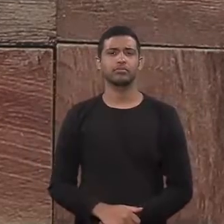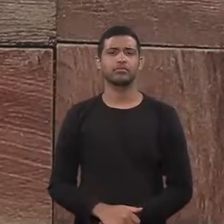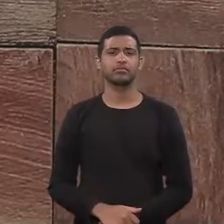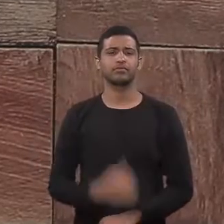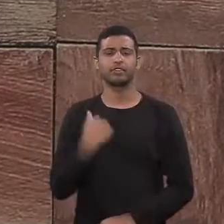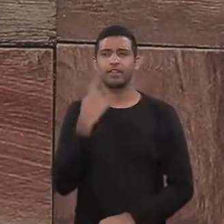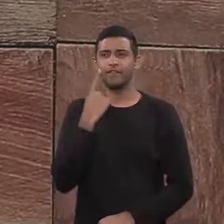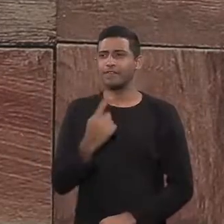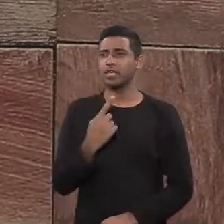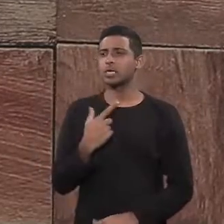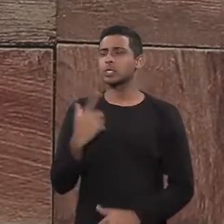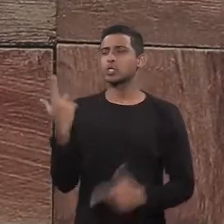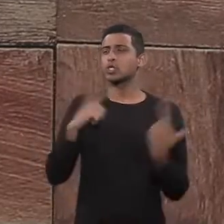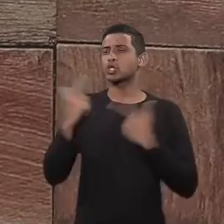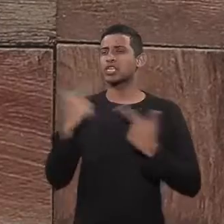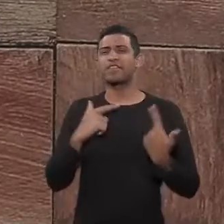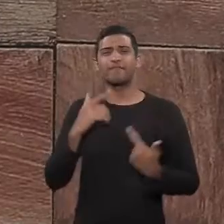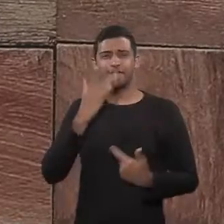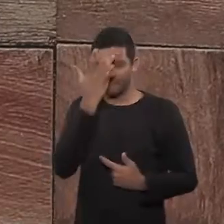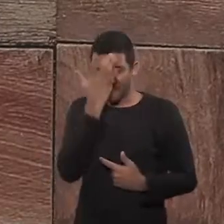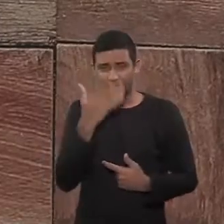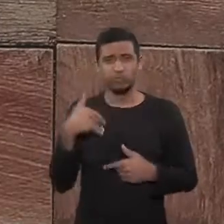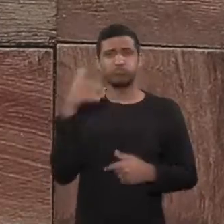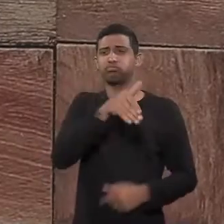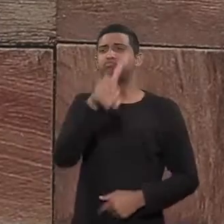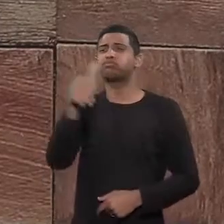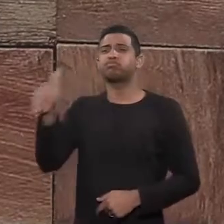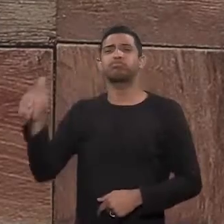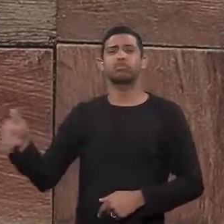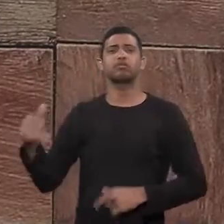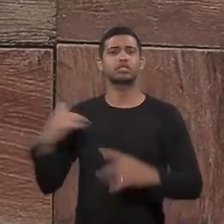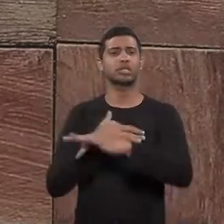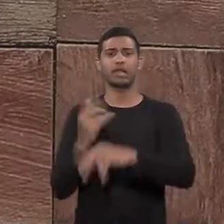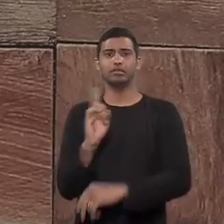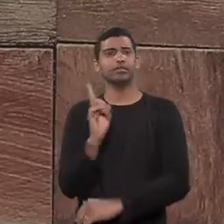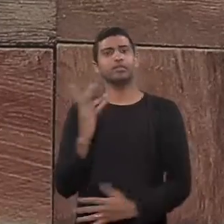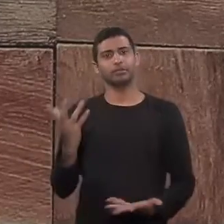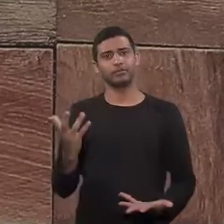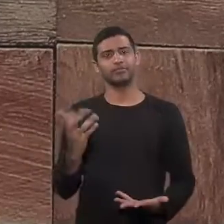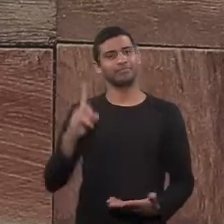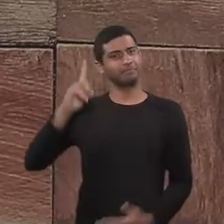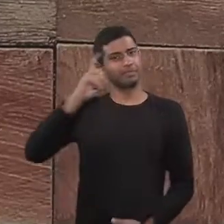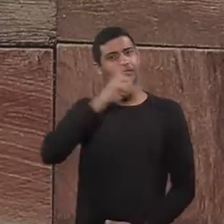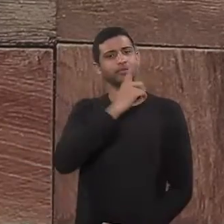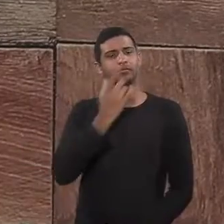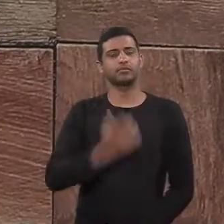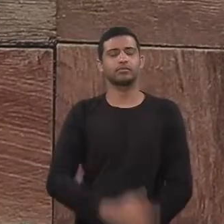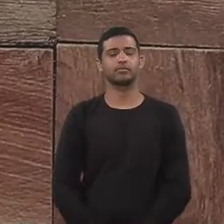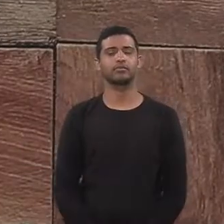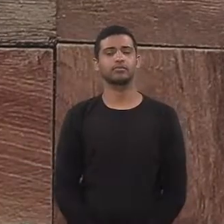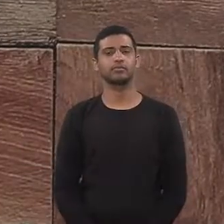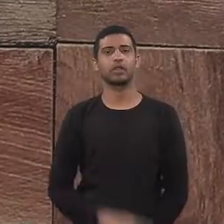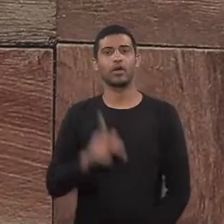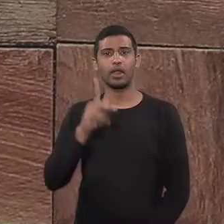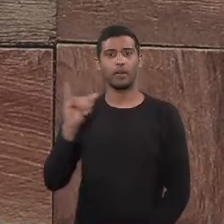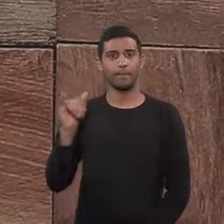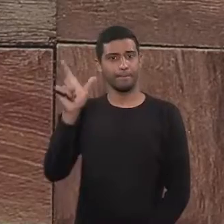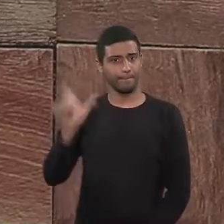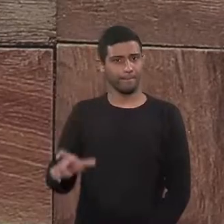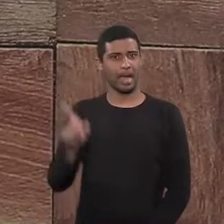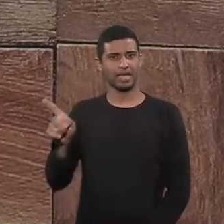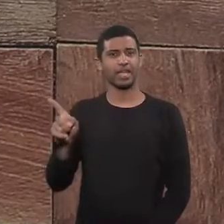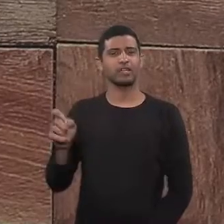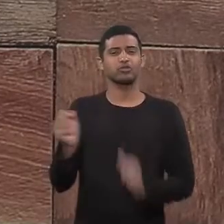as vias de acesso a outras cidades não eram assim como hoje, que são rodovias, tudo. Então, meu pai